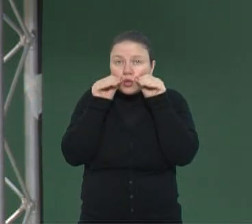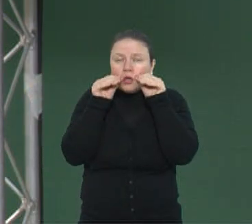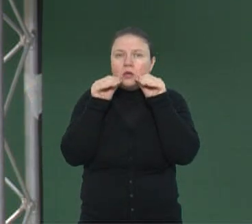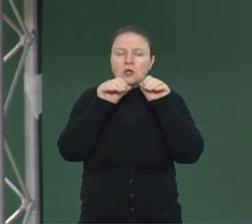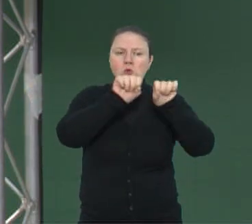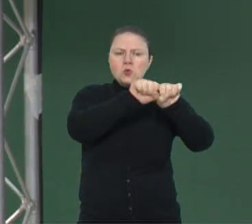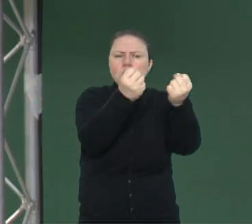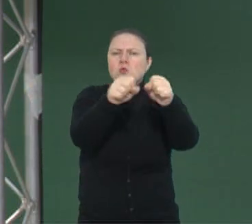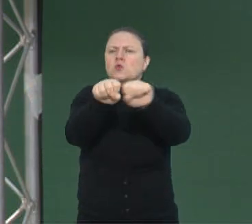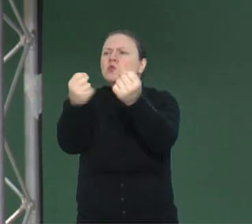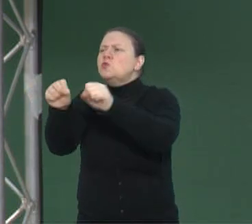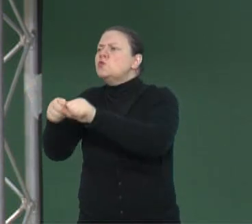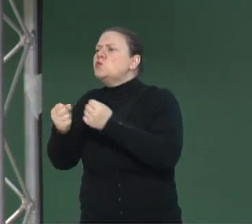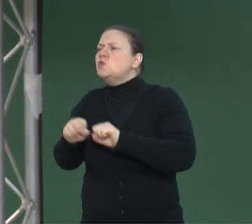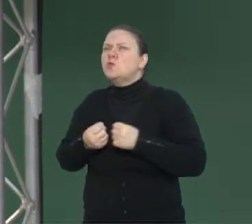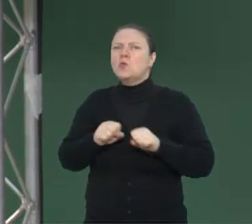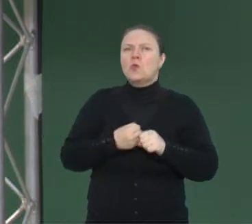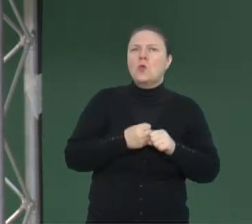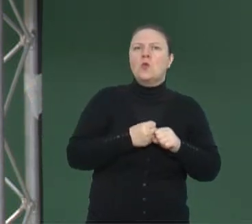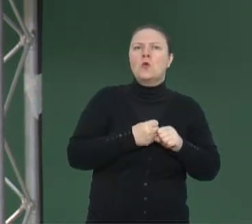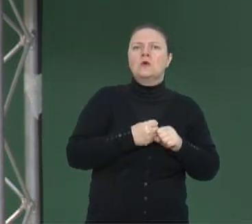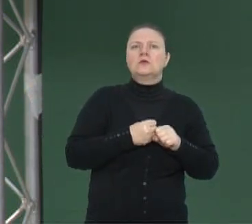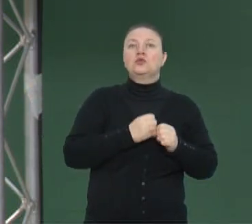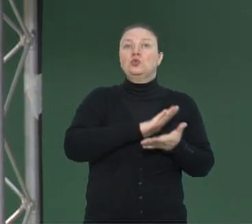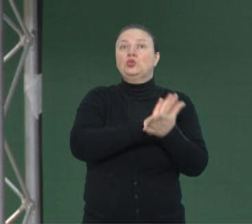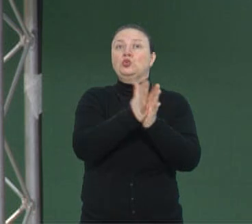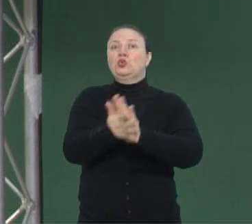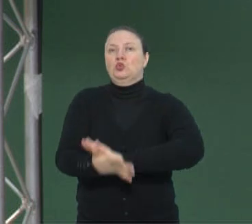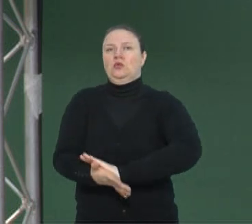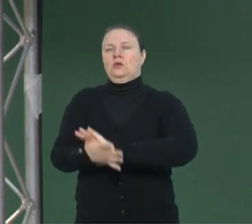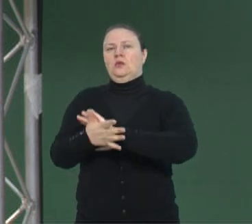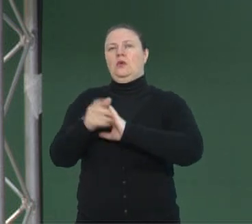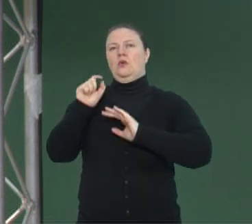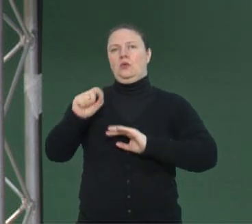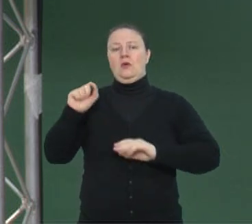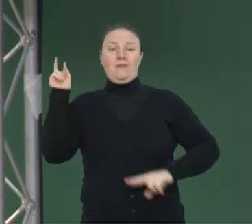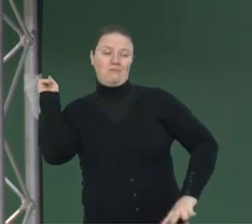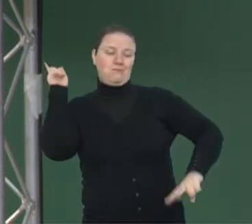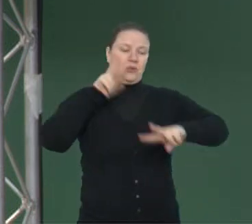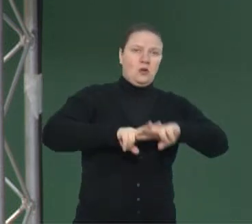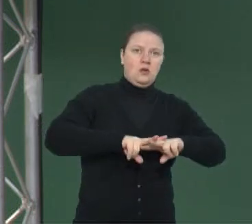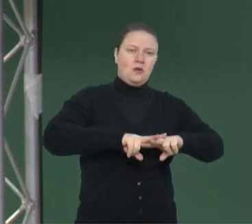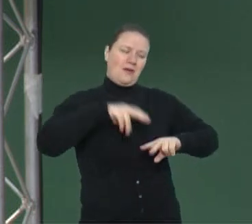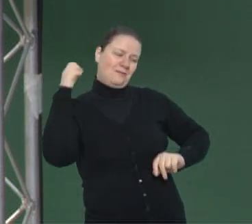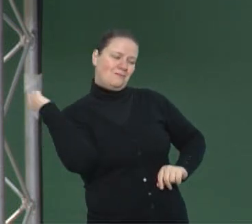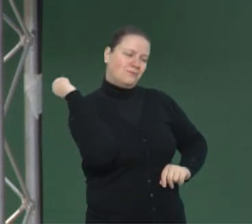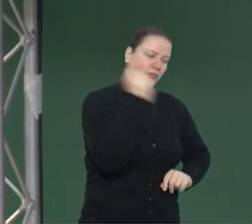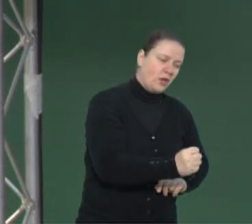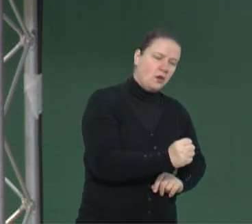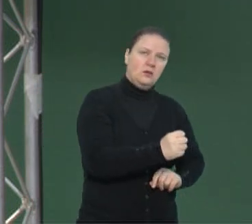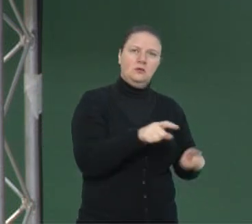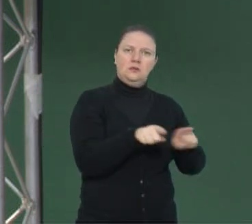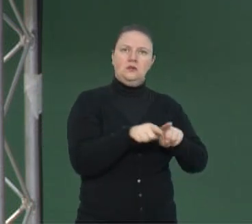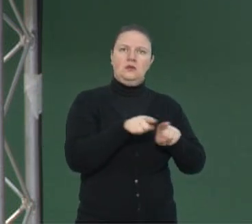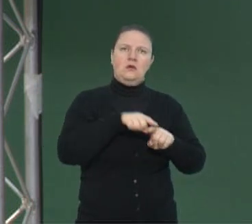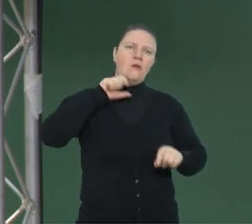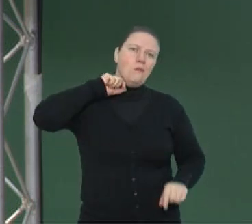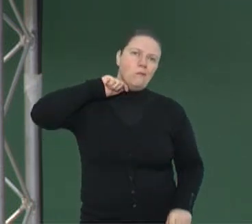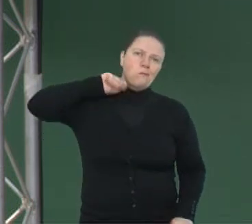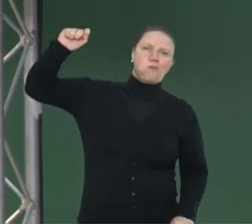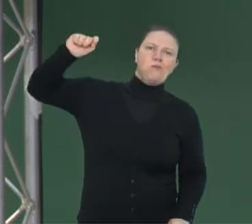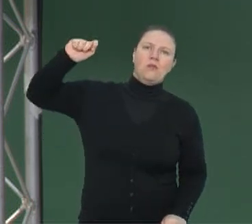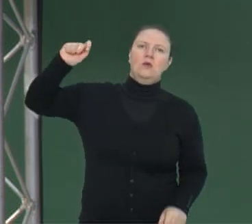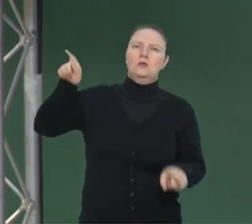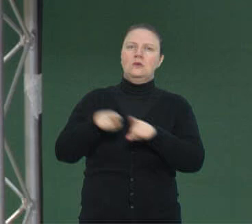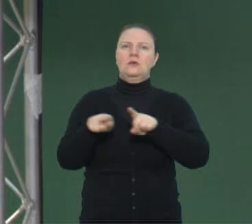eles quebravam as máquinas das mais diversas formas. Foram rigorosamente presos, executados, condenados à forca, ao